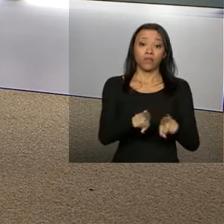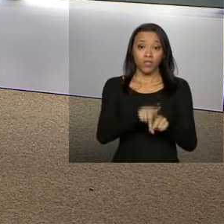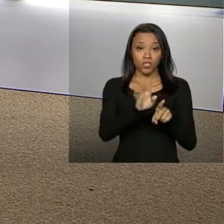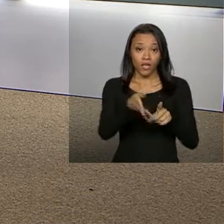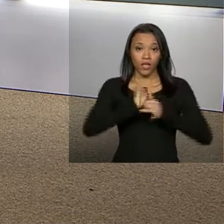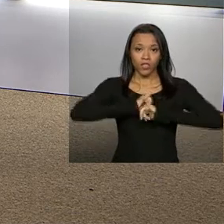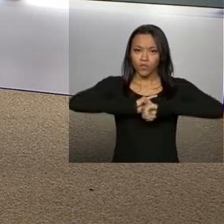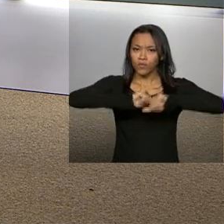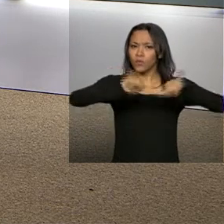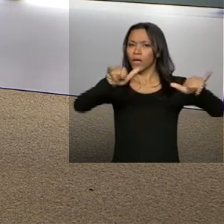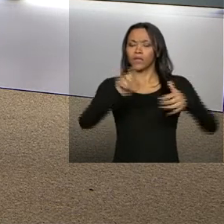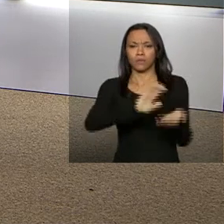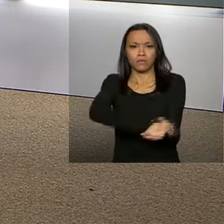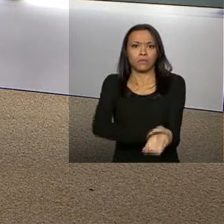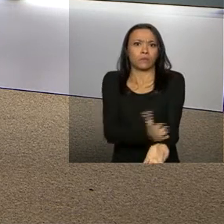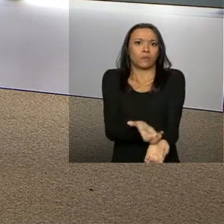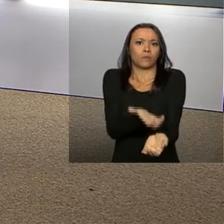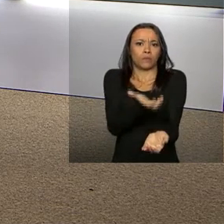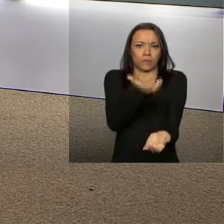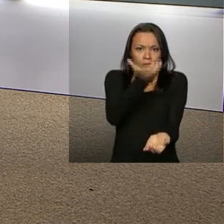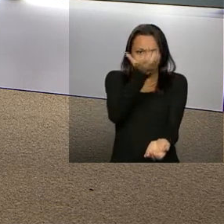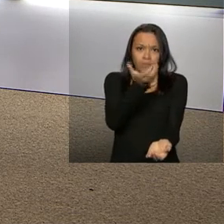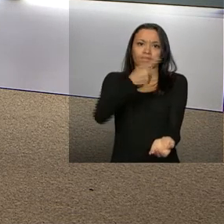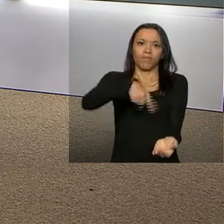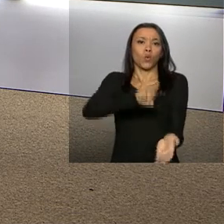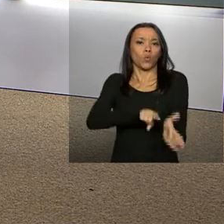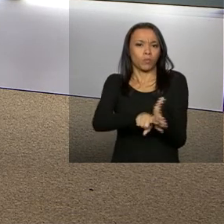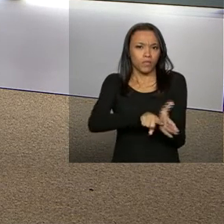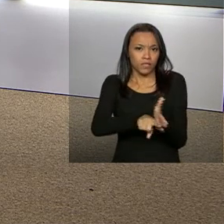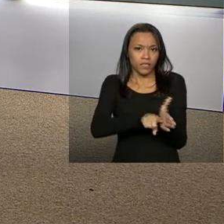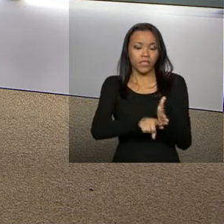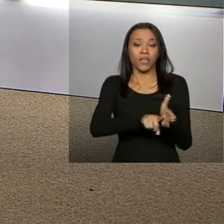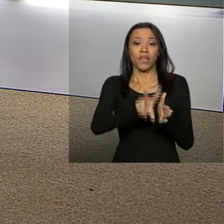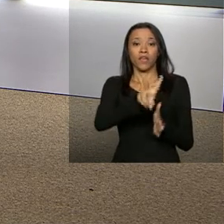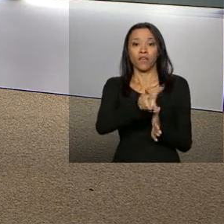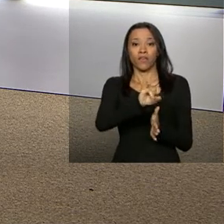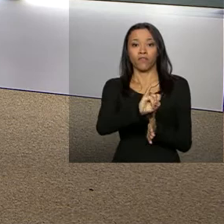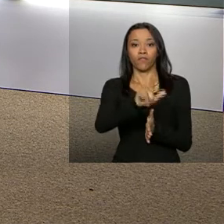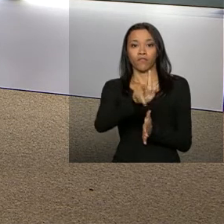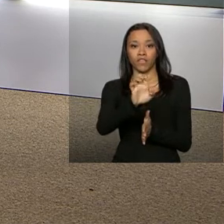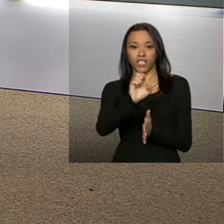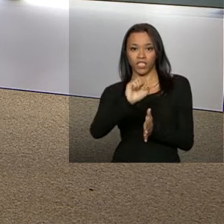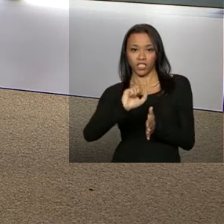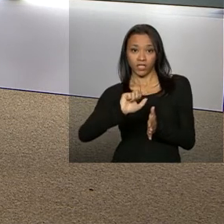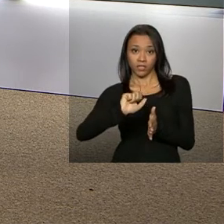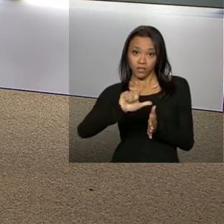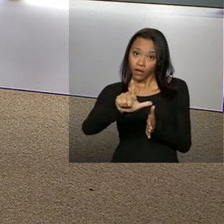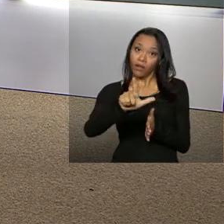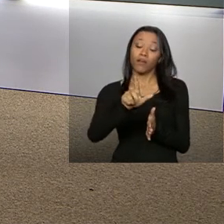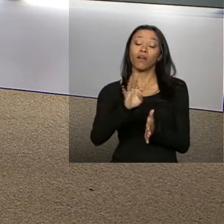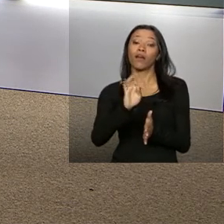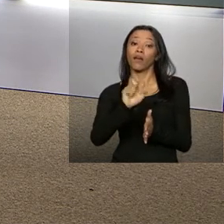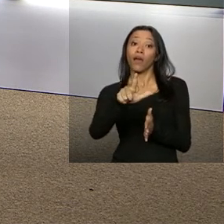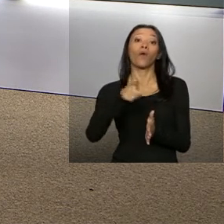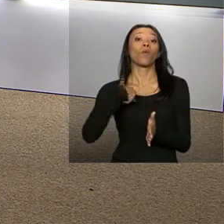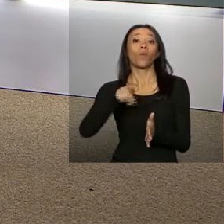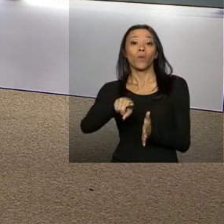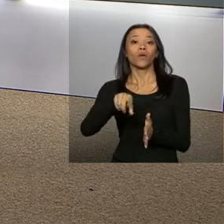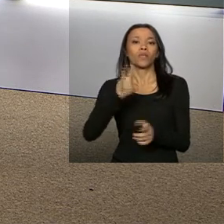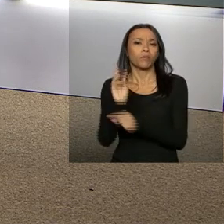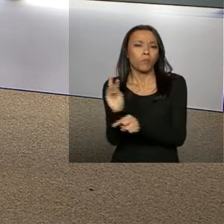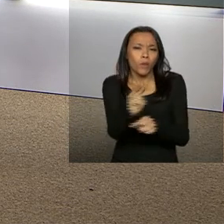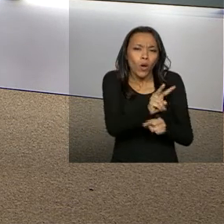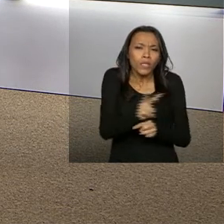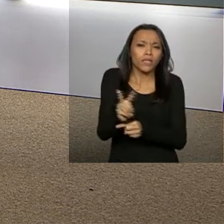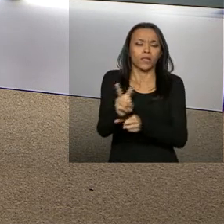dados sobre hipertensão no país com o estudo Vigitel 2014, Vigilância de Fatores de Risco e Proteção para Doenças